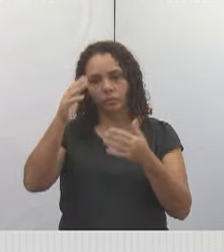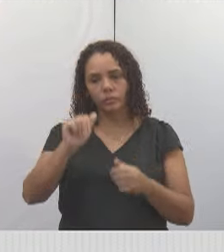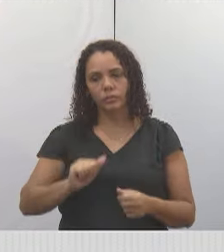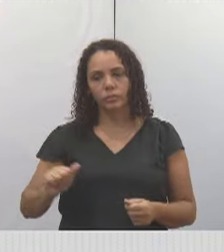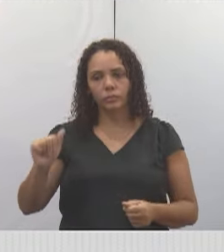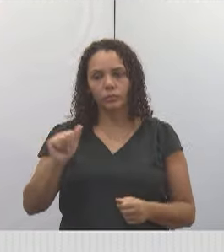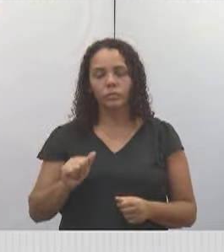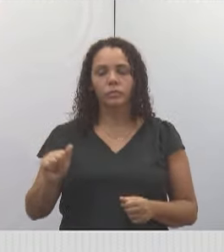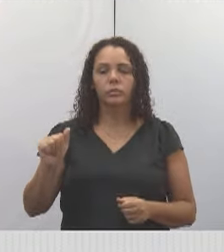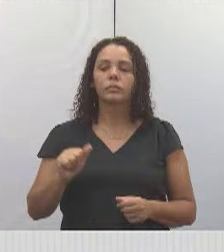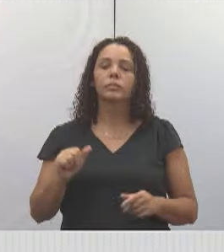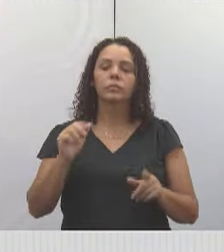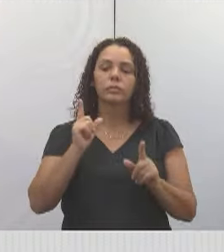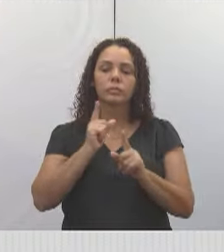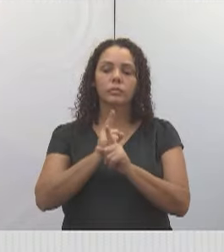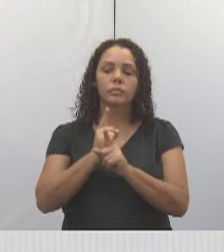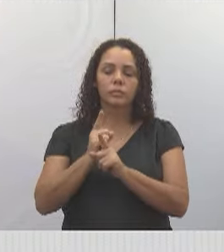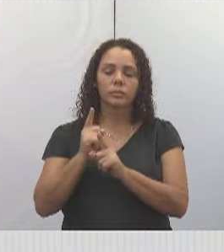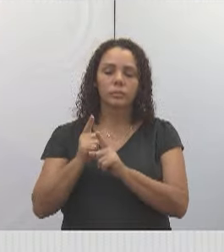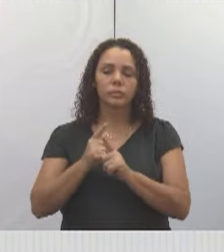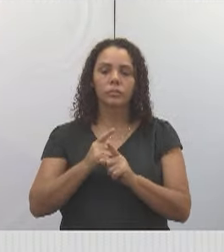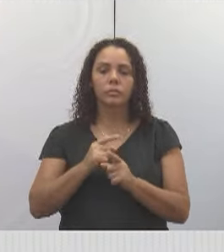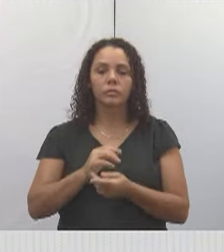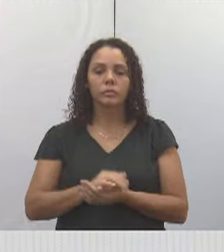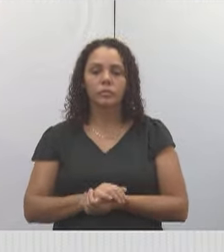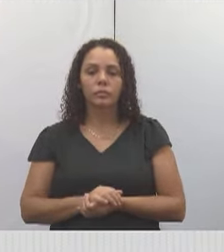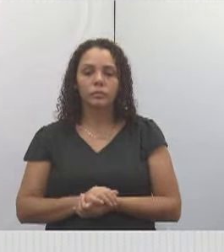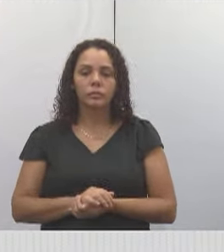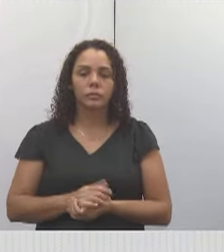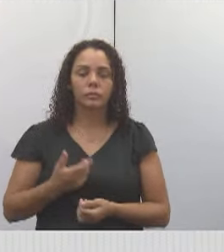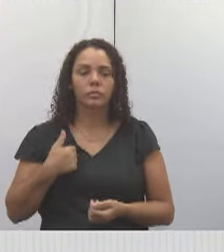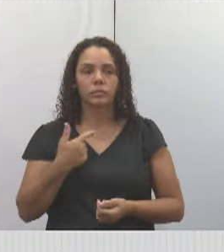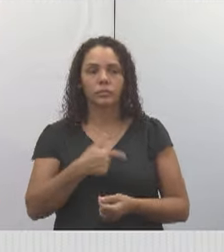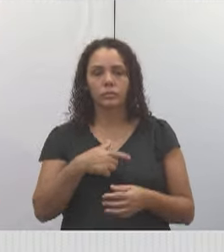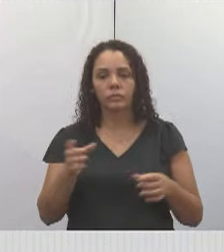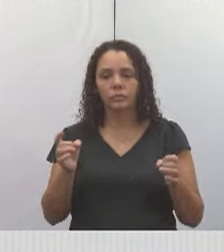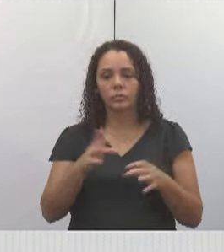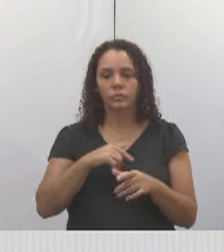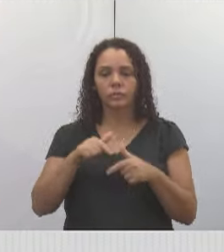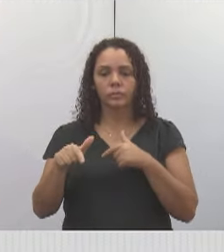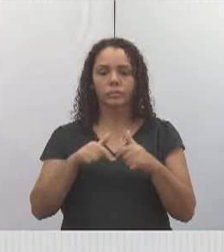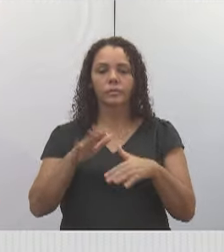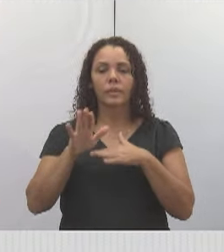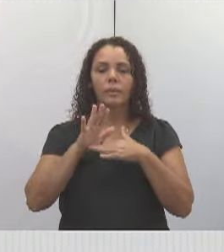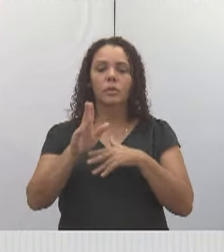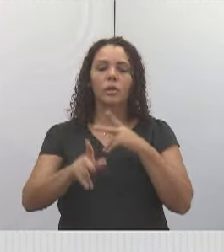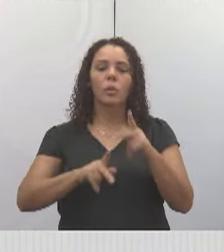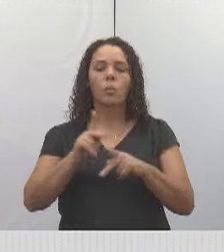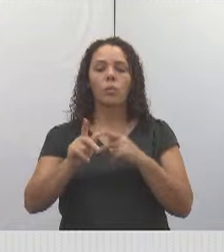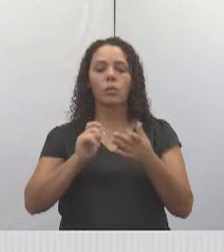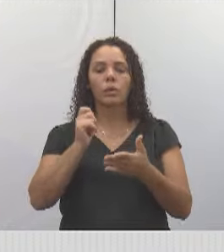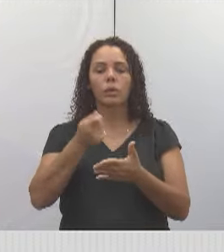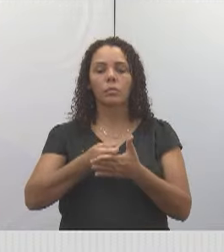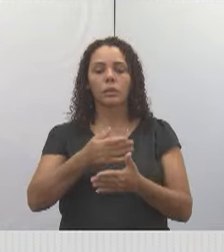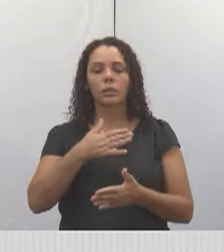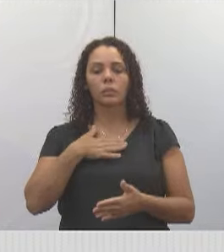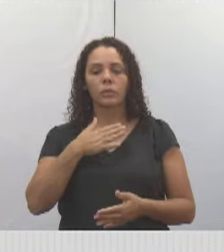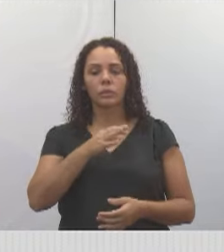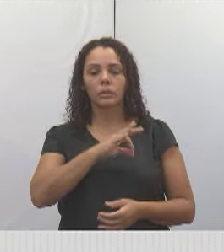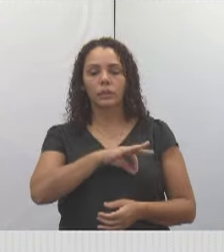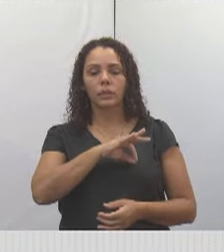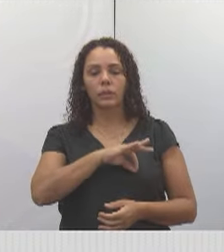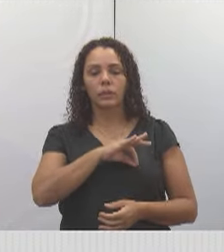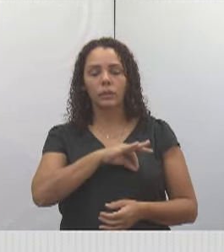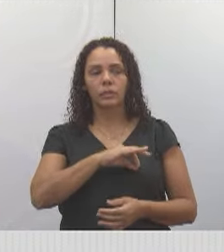ter atendido, a Tânia e outros assessores. E estamos aí para trabalhar para vocês, que vocês que pagam o nosso salário.